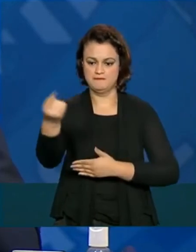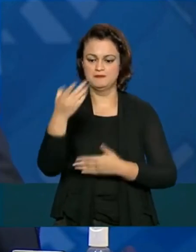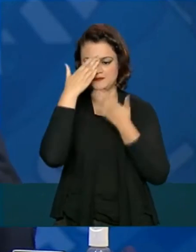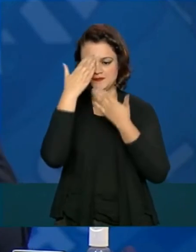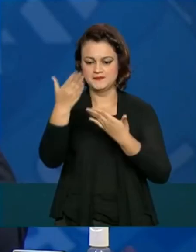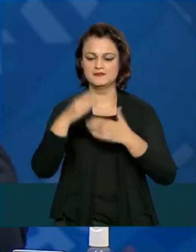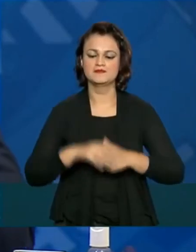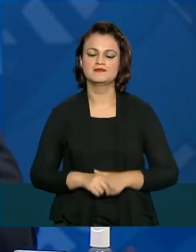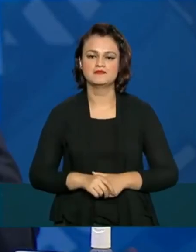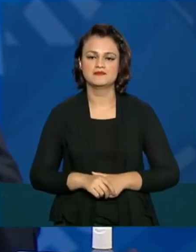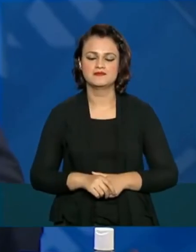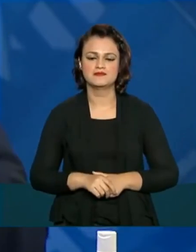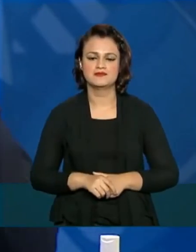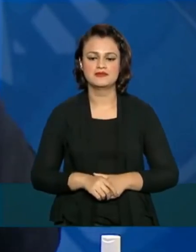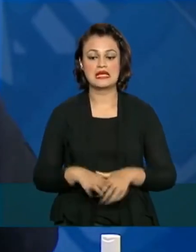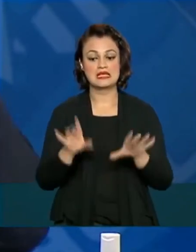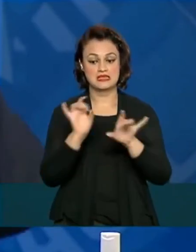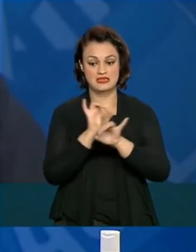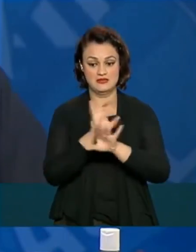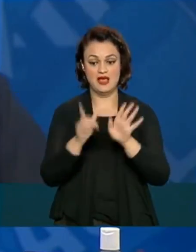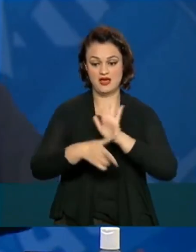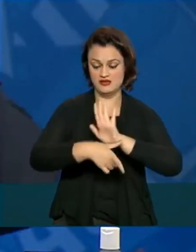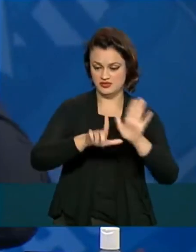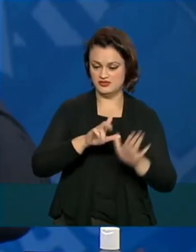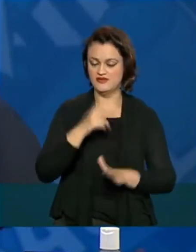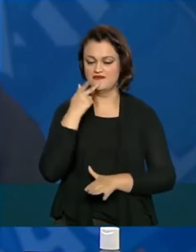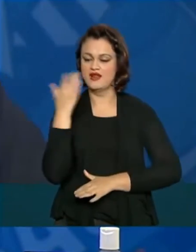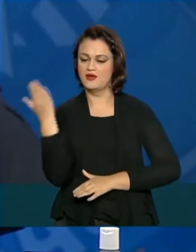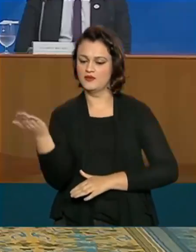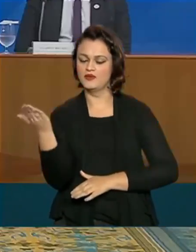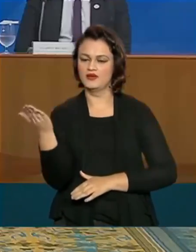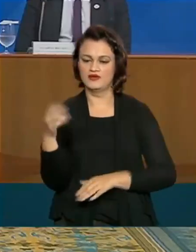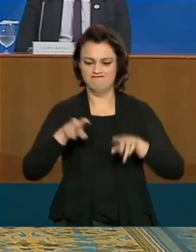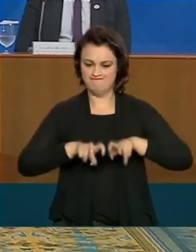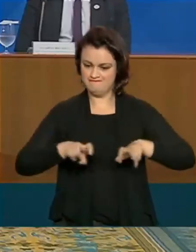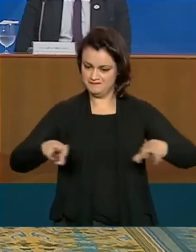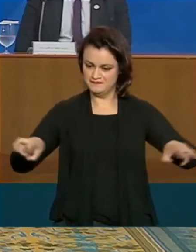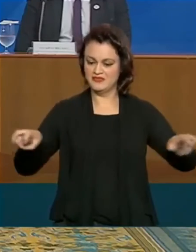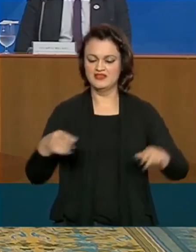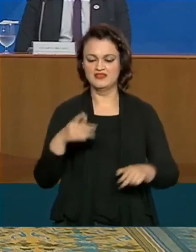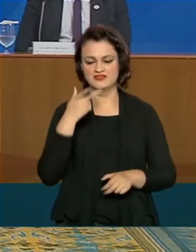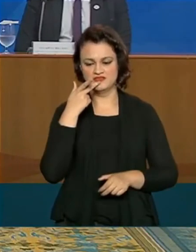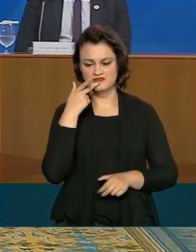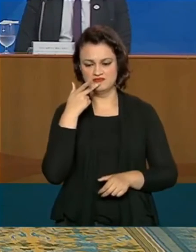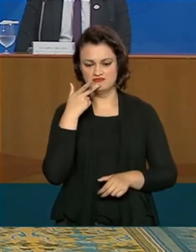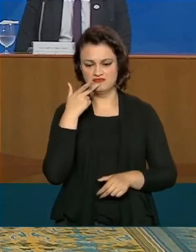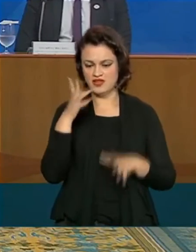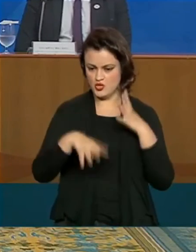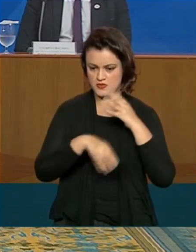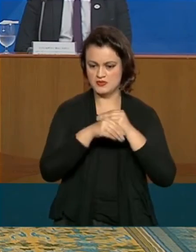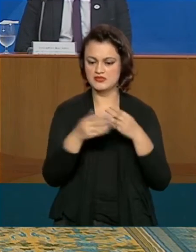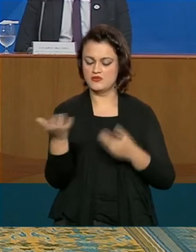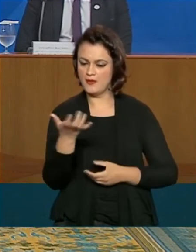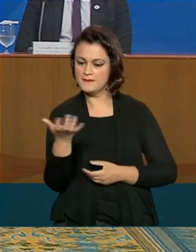Obrigado. Antes de encerrar a coletiva, eu passo a palavra para os senhores da mesa, para saber se os senhores gostariam de fazer alguma